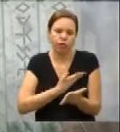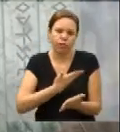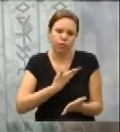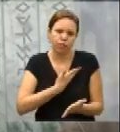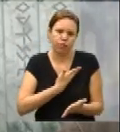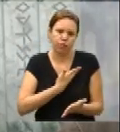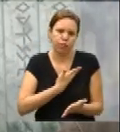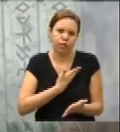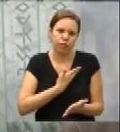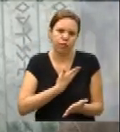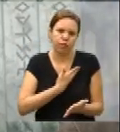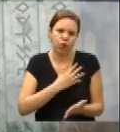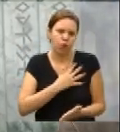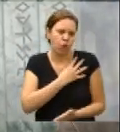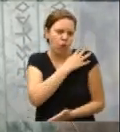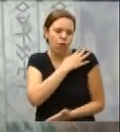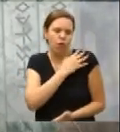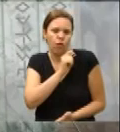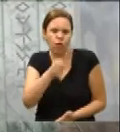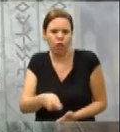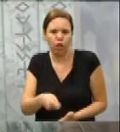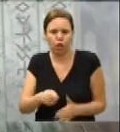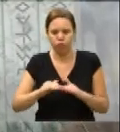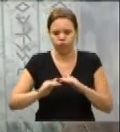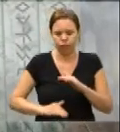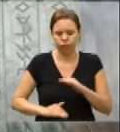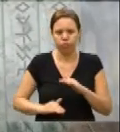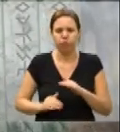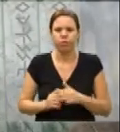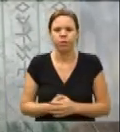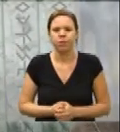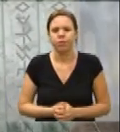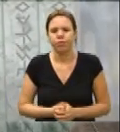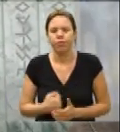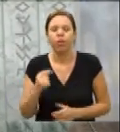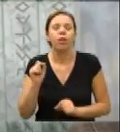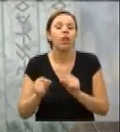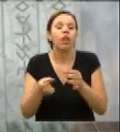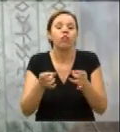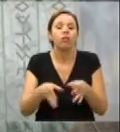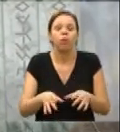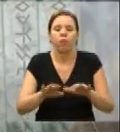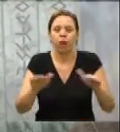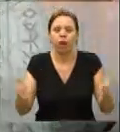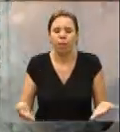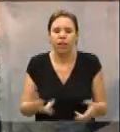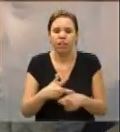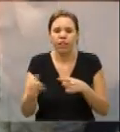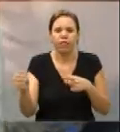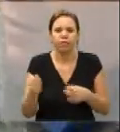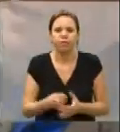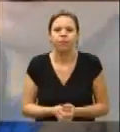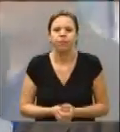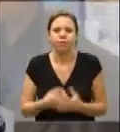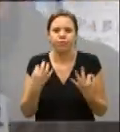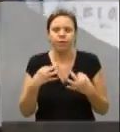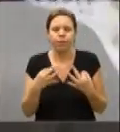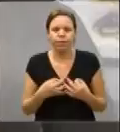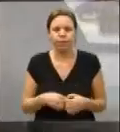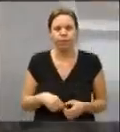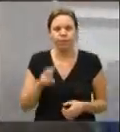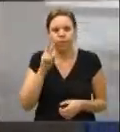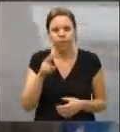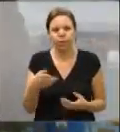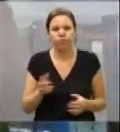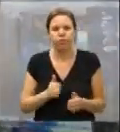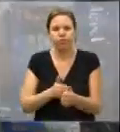né? Tipo um delegado de nível mais baixo. Então, quem sobrar na mesa que é o vencedor. Perfeito. Olha só, então,